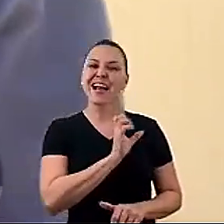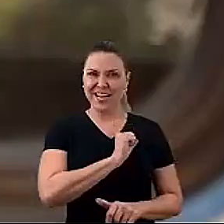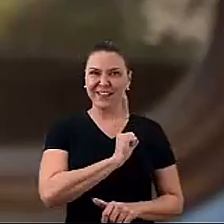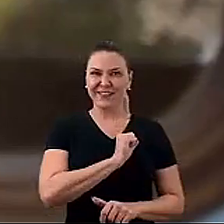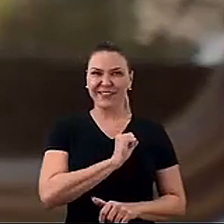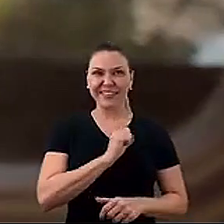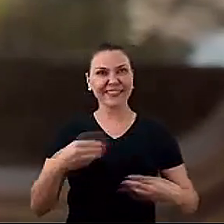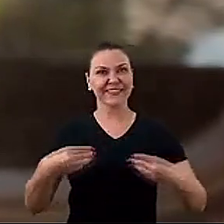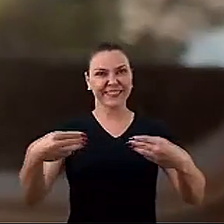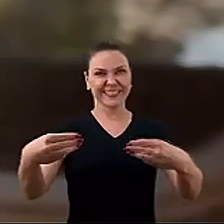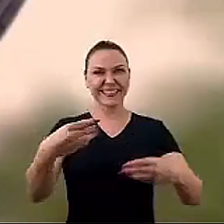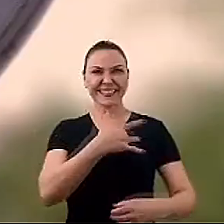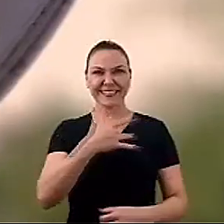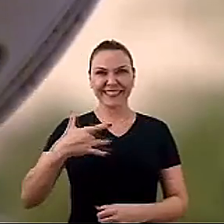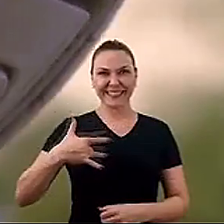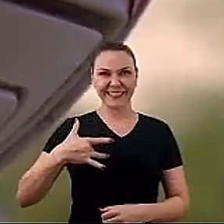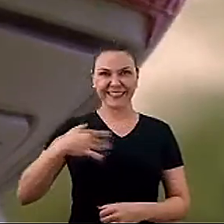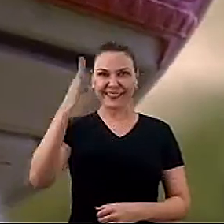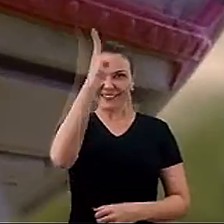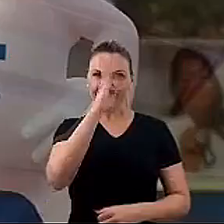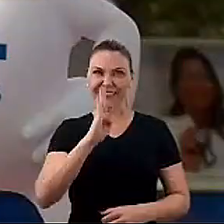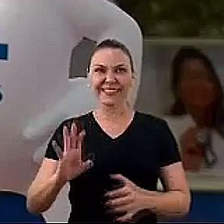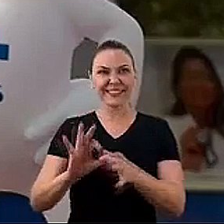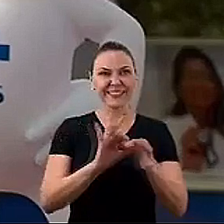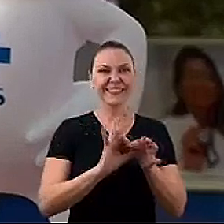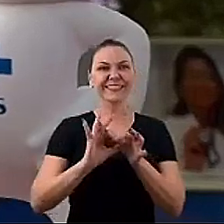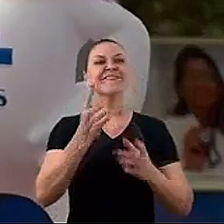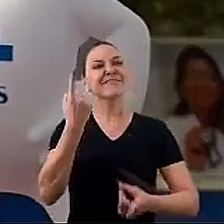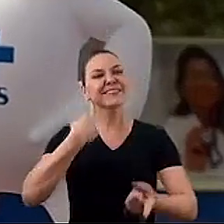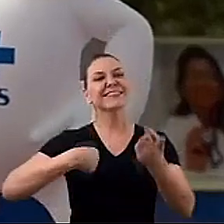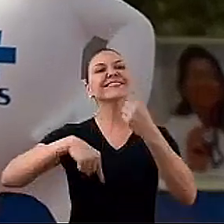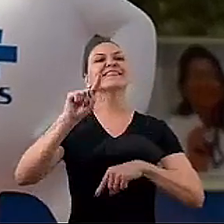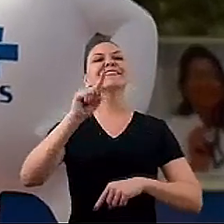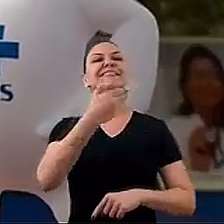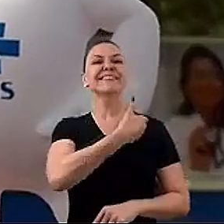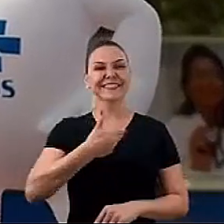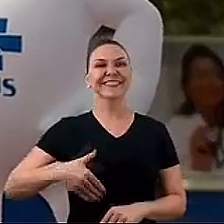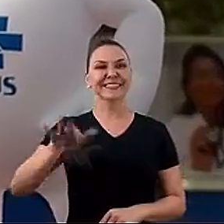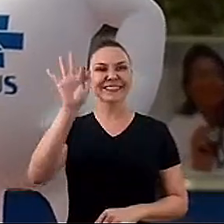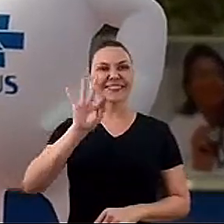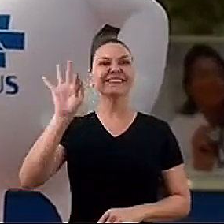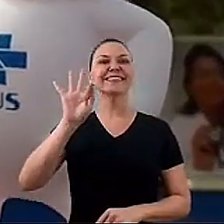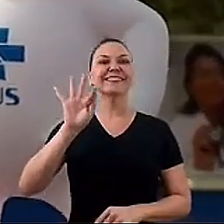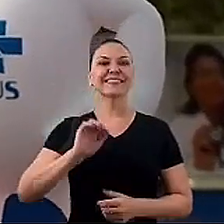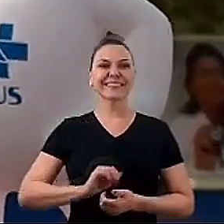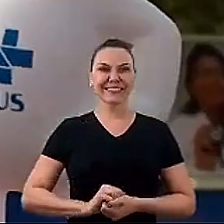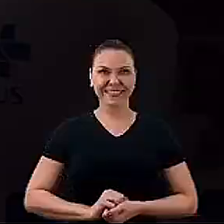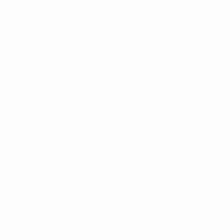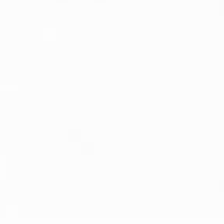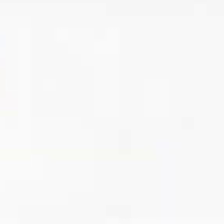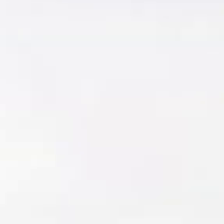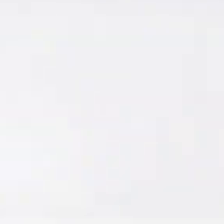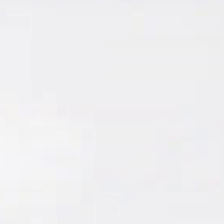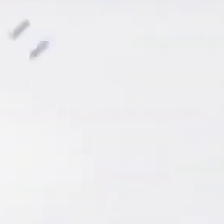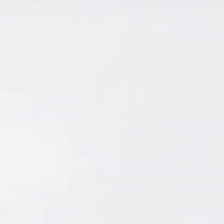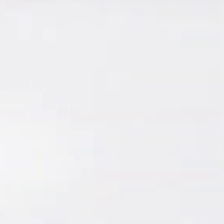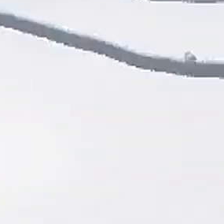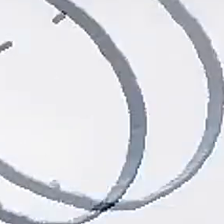então vacine quem você ama. Ministério da Saúde, Brasil, União e Reconstrução.